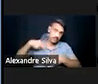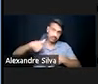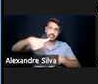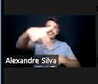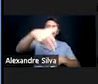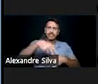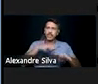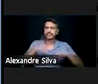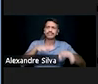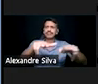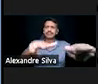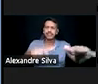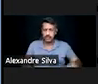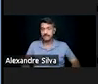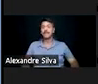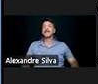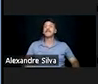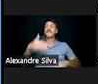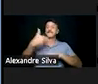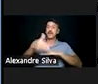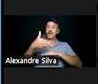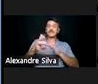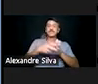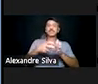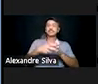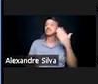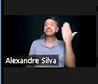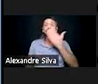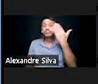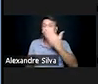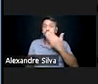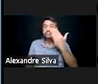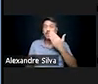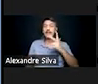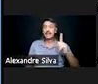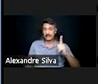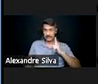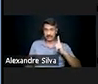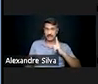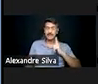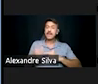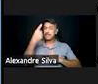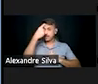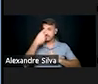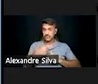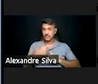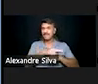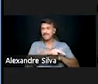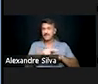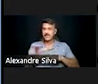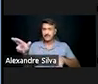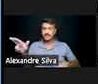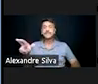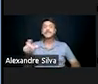os fósseis, muitas vezes, eles não são invisíveis também. Aqui a gente tem uma imagem com vários